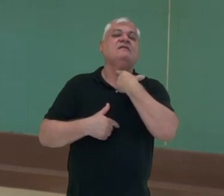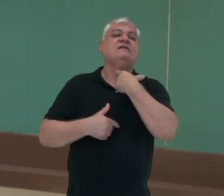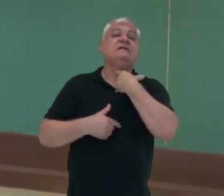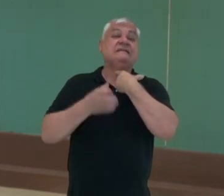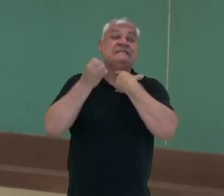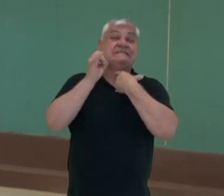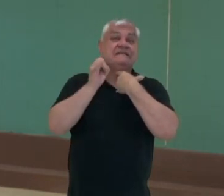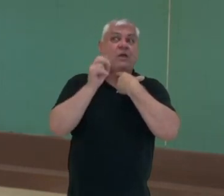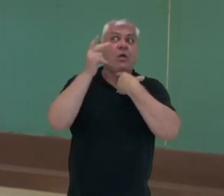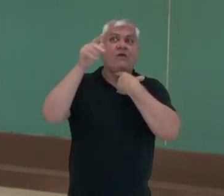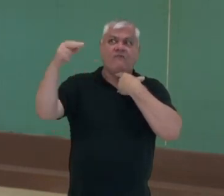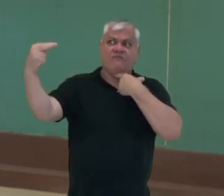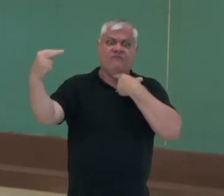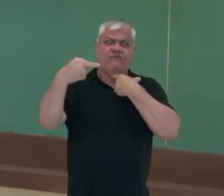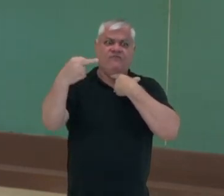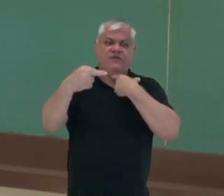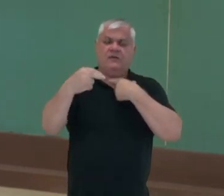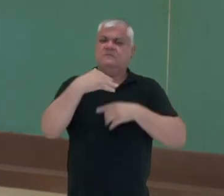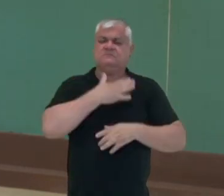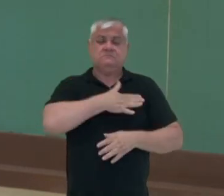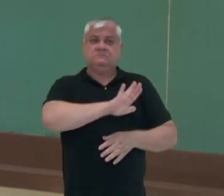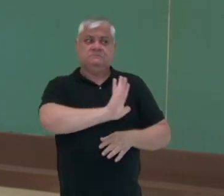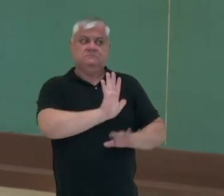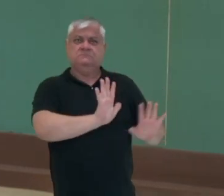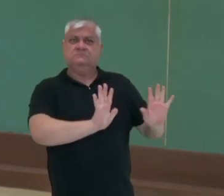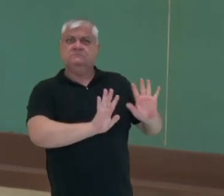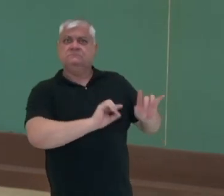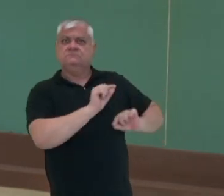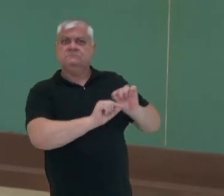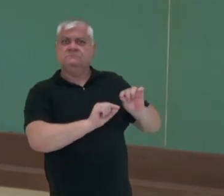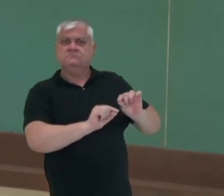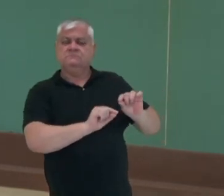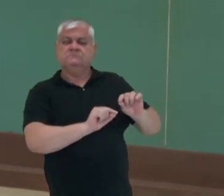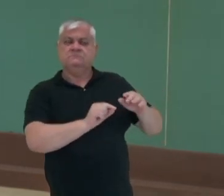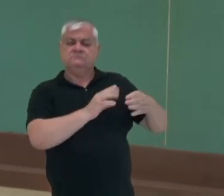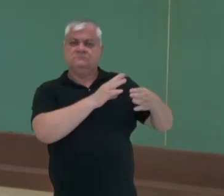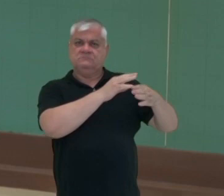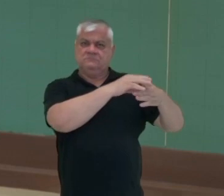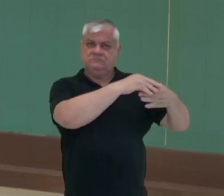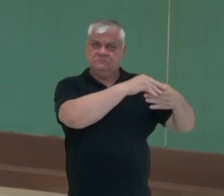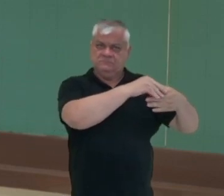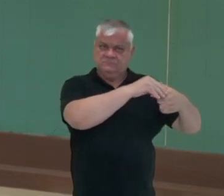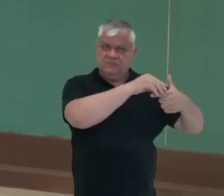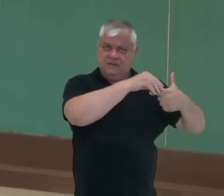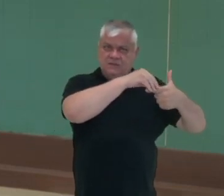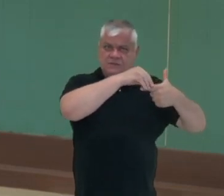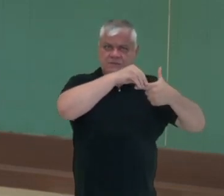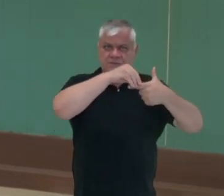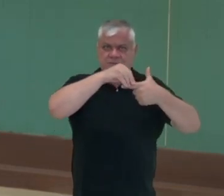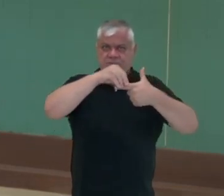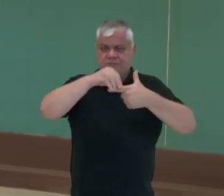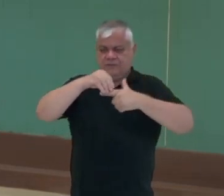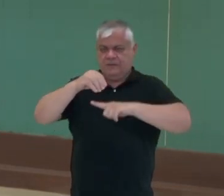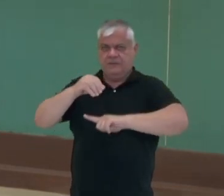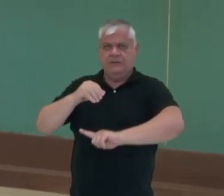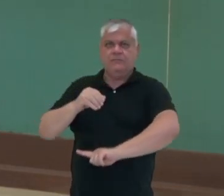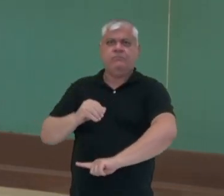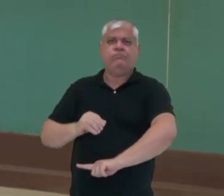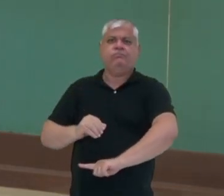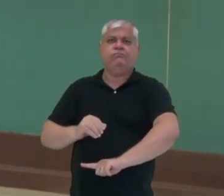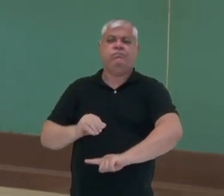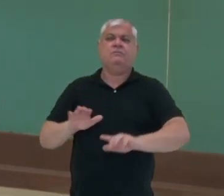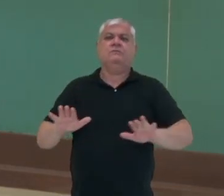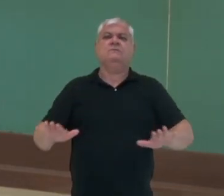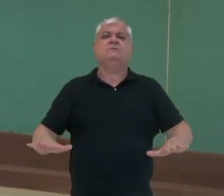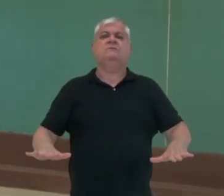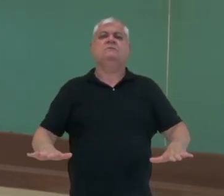pessoa vendo isso, não achou agradável isso, e foi lá, tirou a arma da mão dela, colocou na mesa e pôs ela com o braço